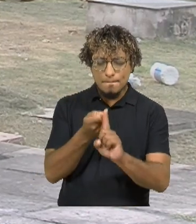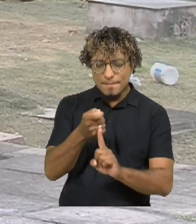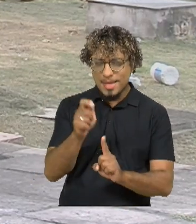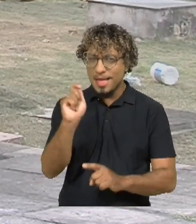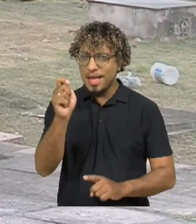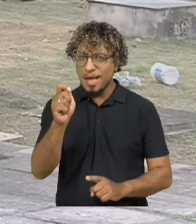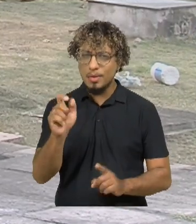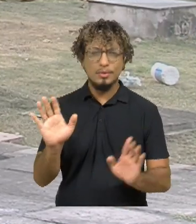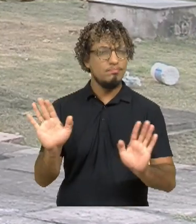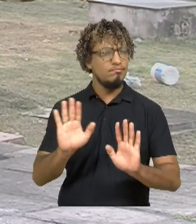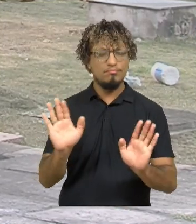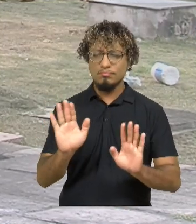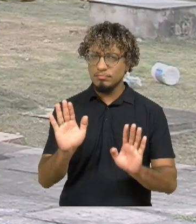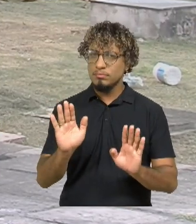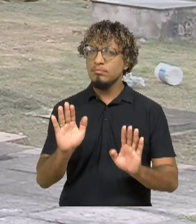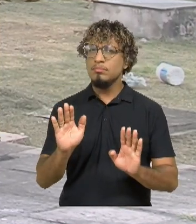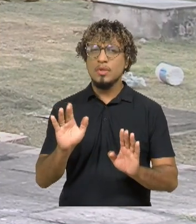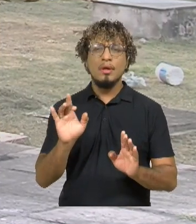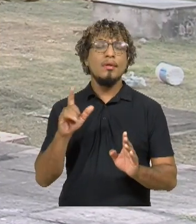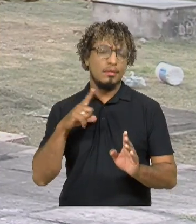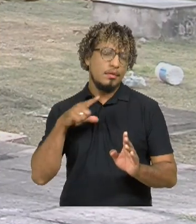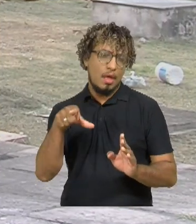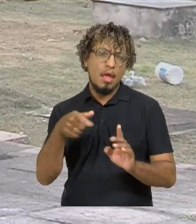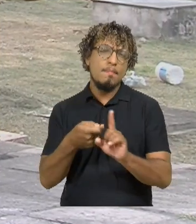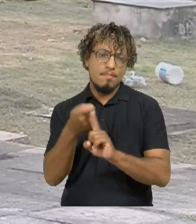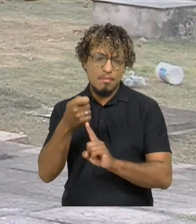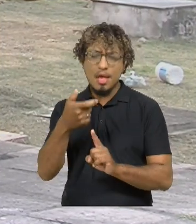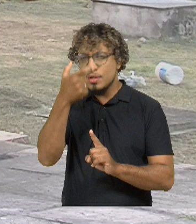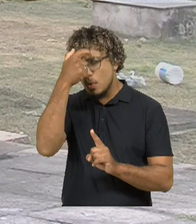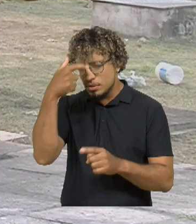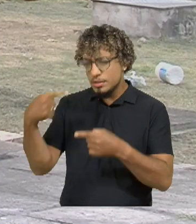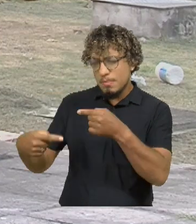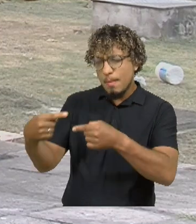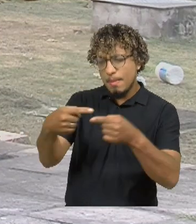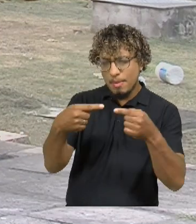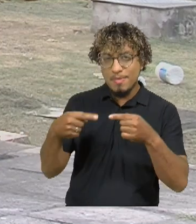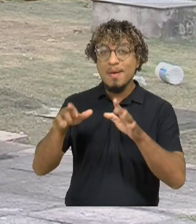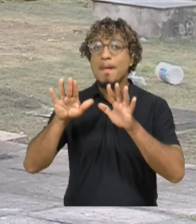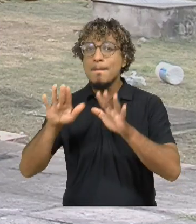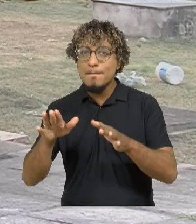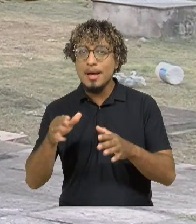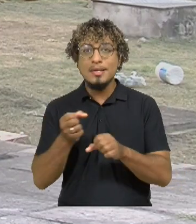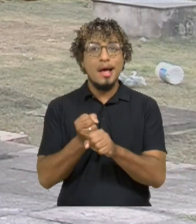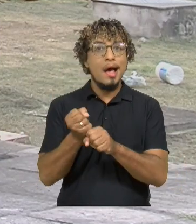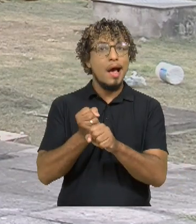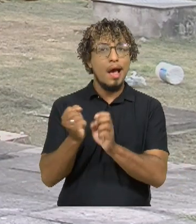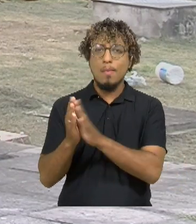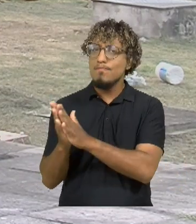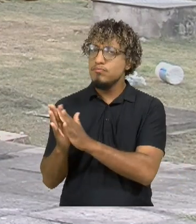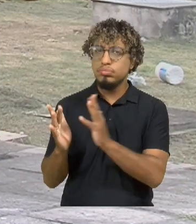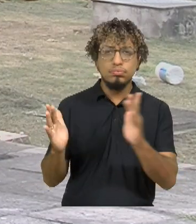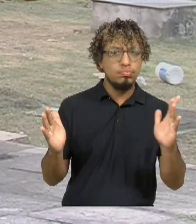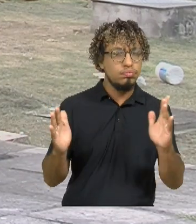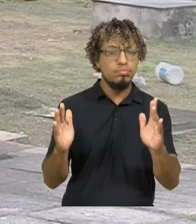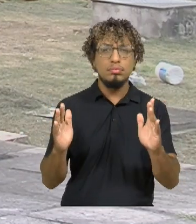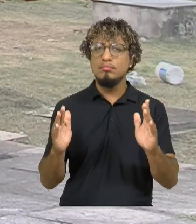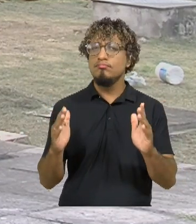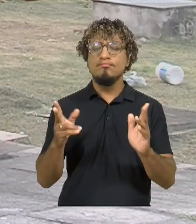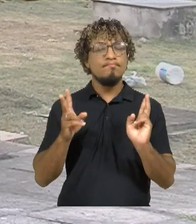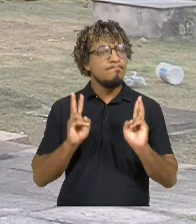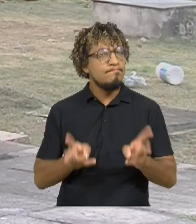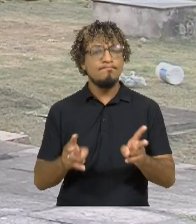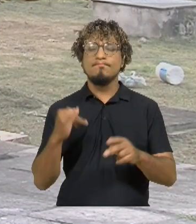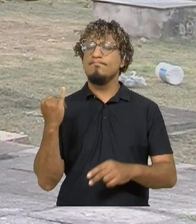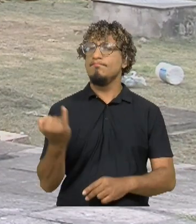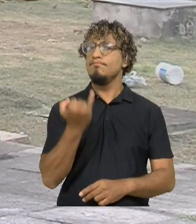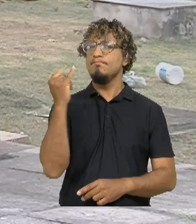mês, que é dedicado aos debates sobre o combate à violência contra a mulher, mas durante todo o ano, né, durante todos